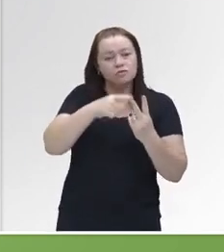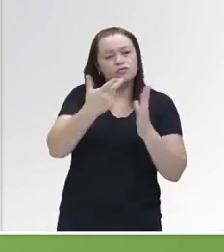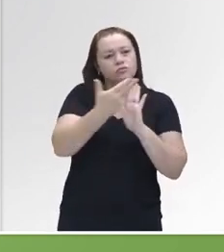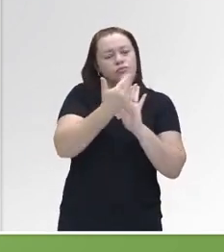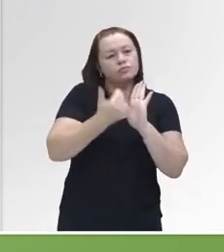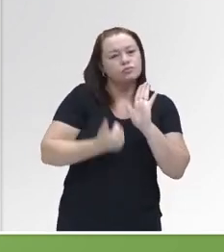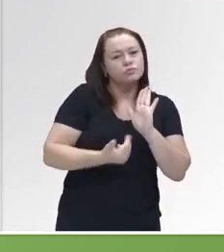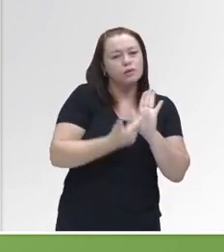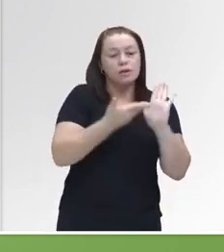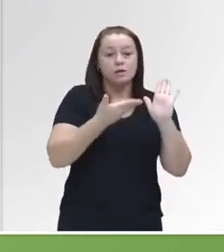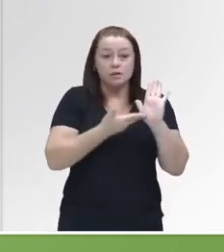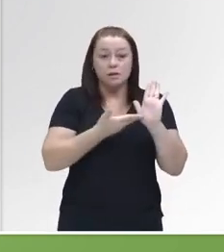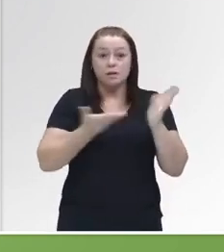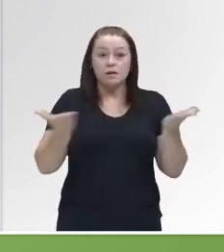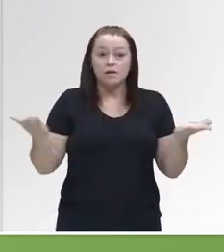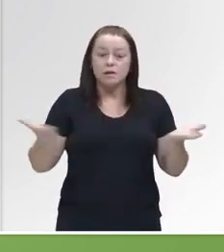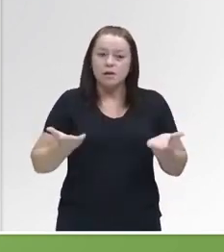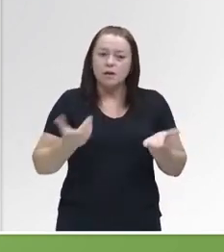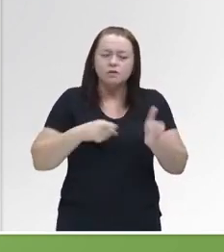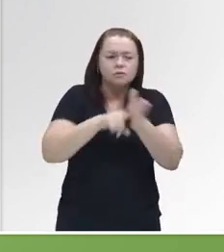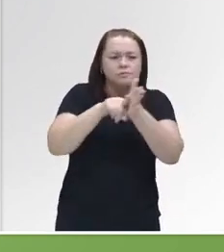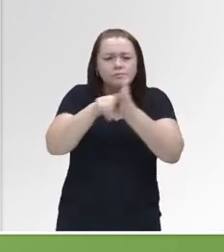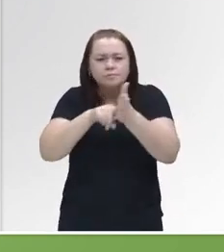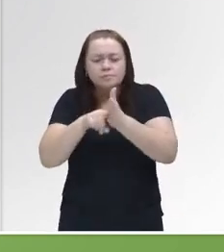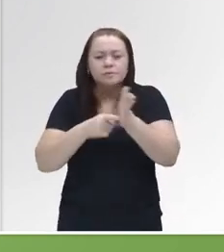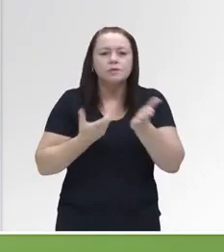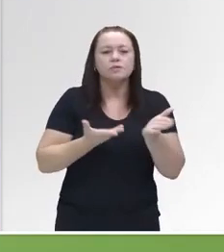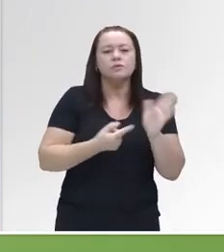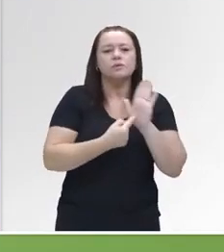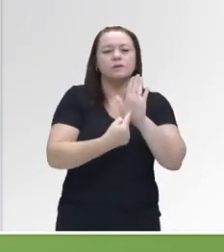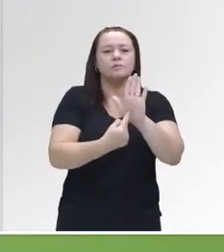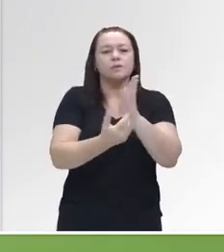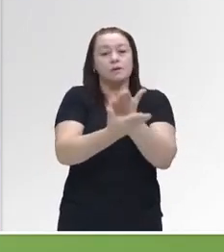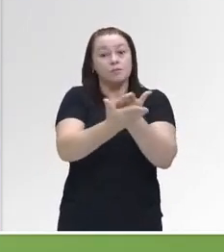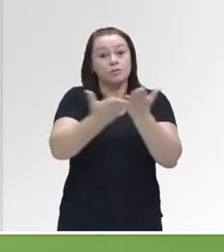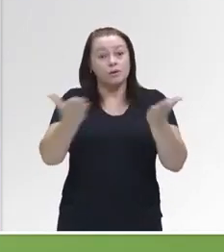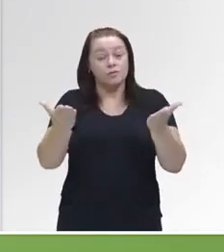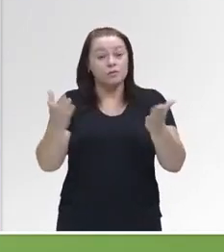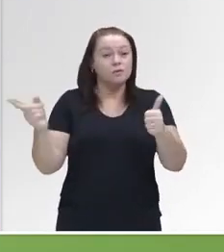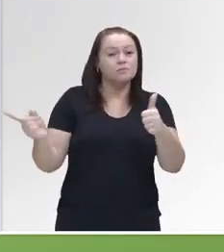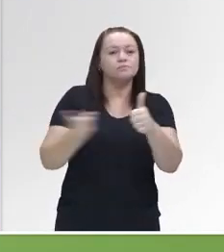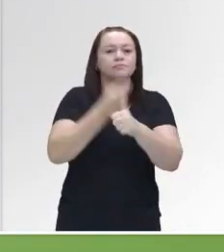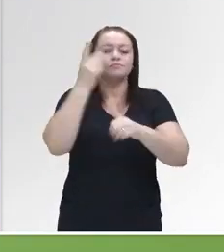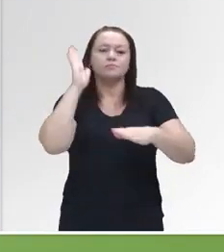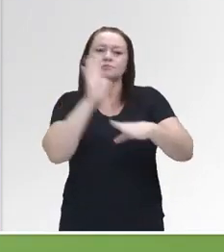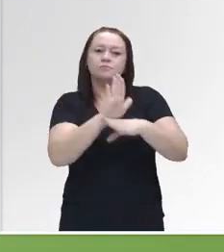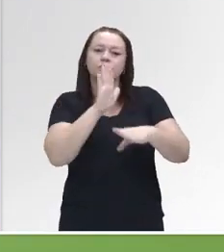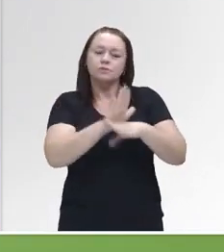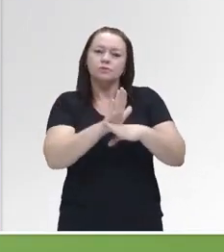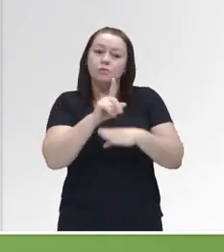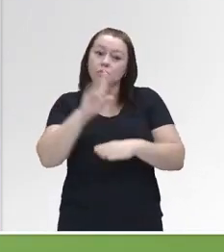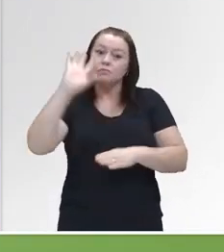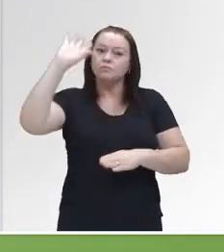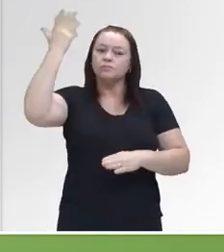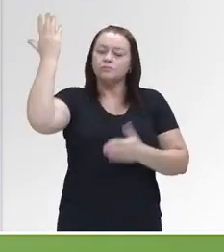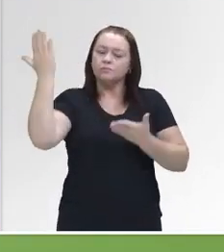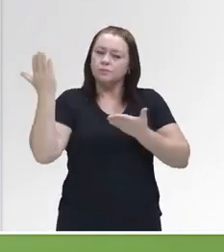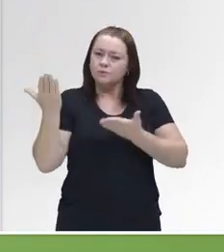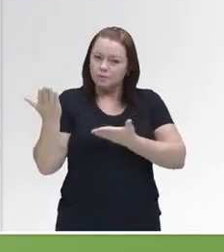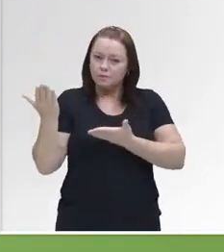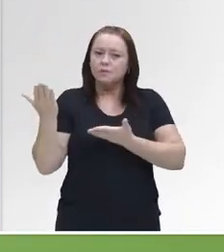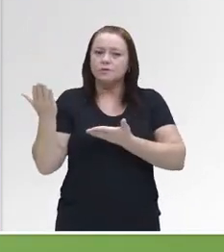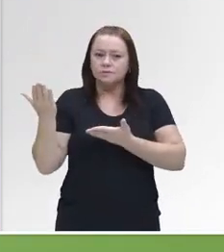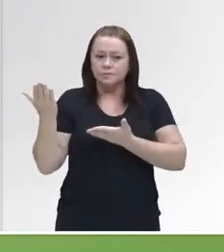que nós conseguimos pesquisar para vocês como uma tomada de primeiros socorros para o engasgo. São essas